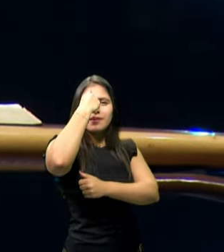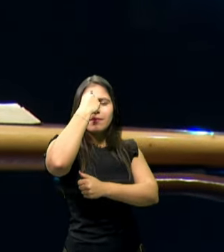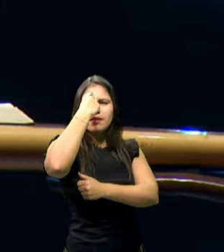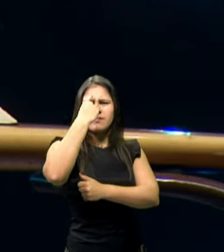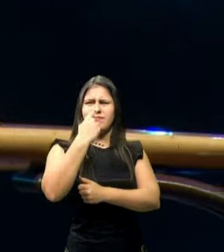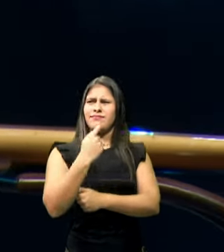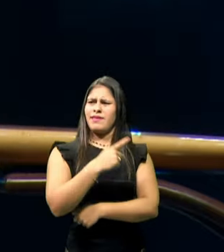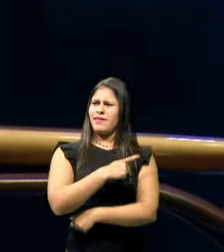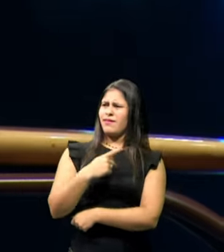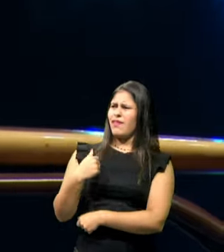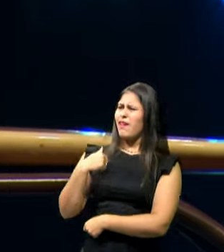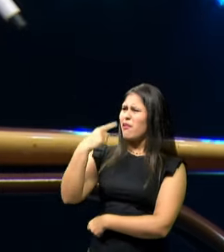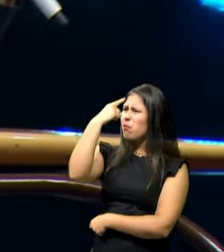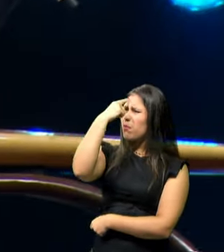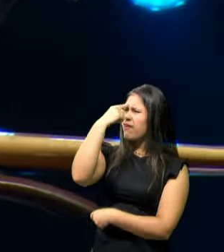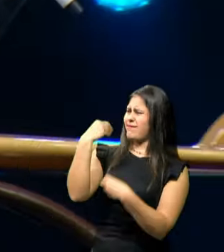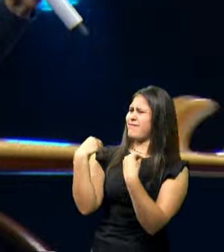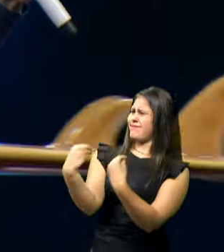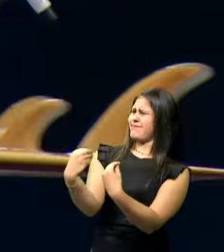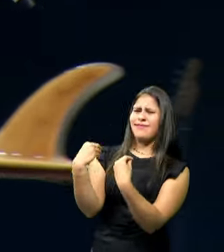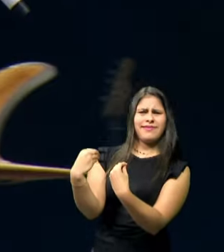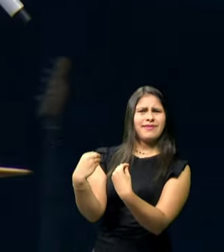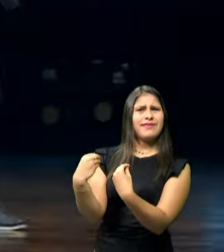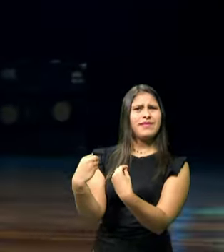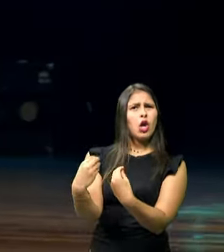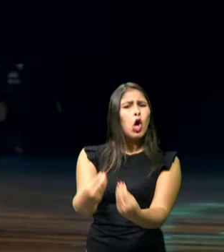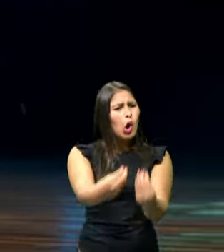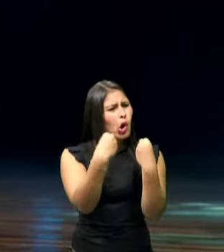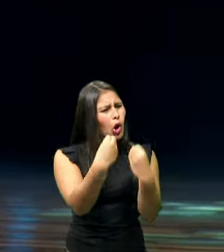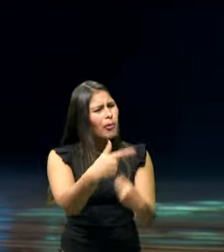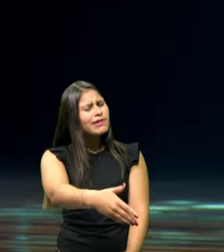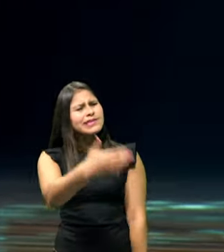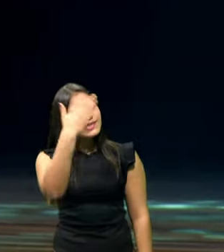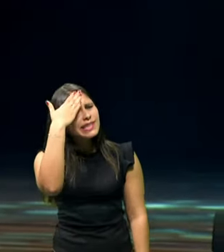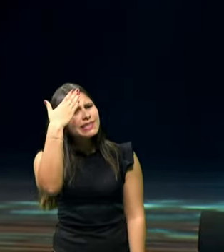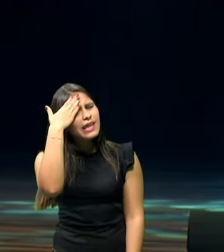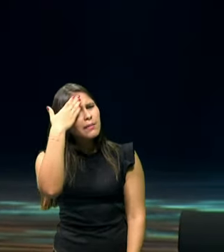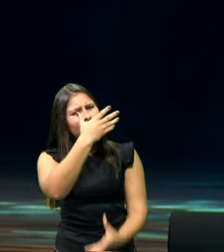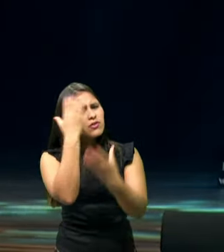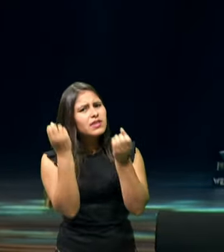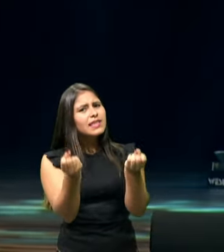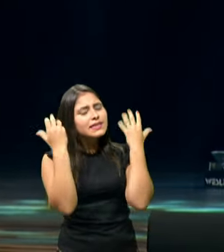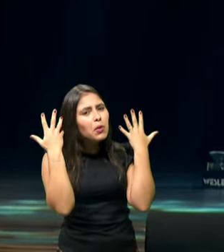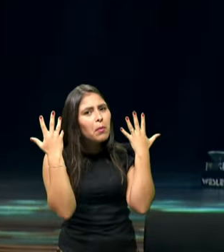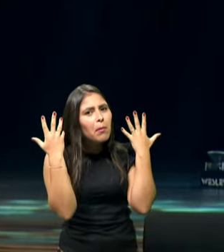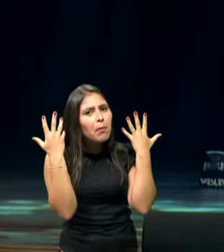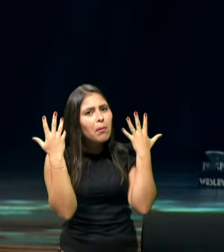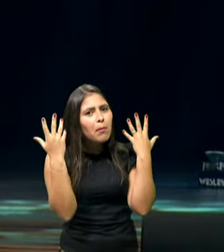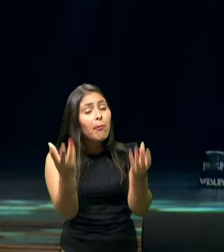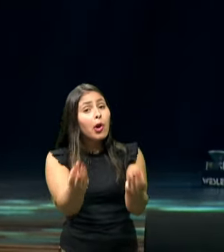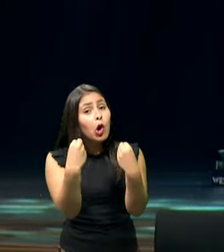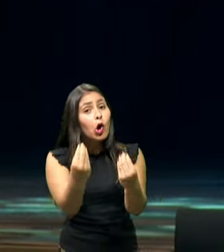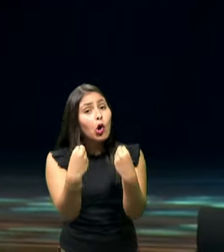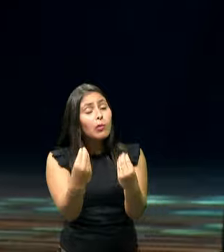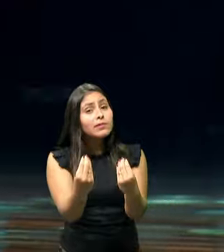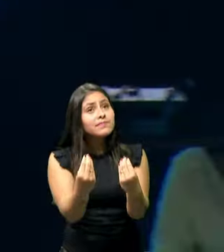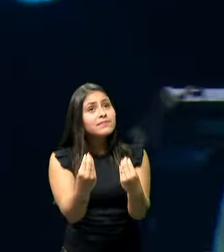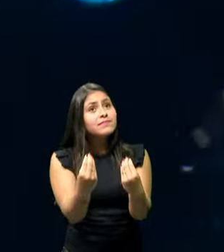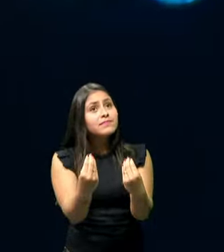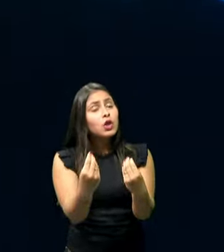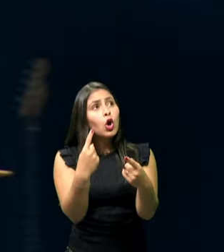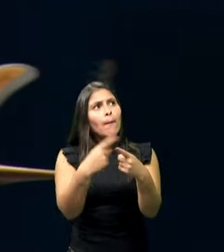Aí, pastor, e quando eu penso? Como é que você sabe que você esqueceu? Esse sentido dessa palavra é